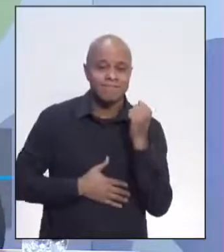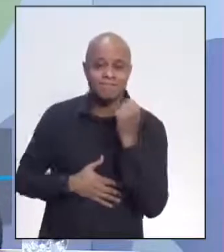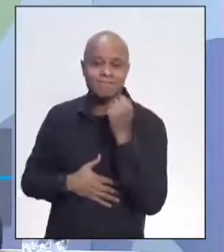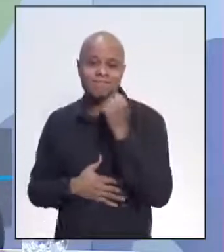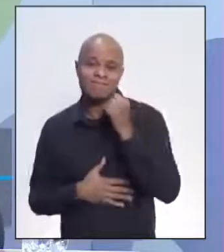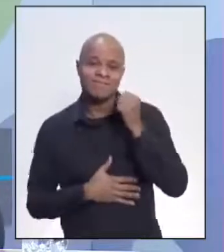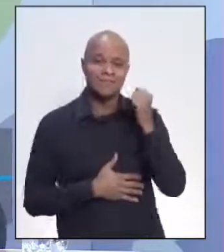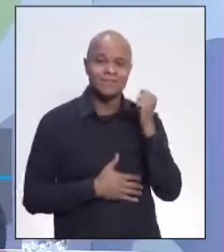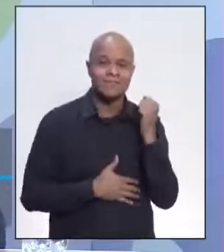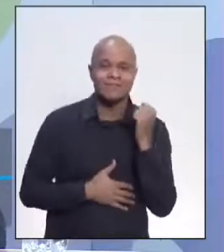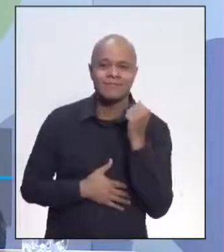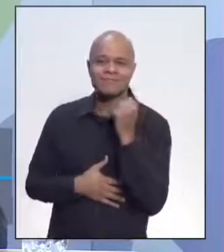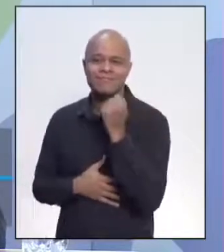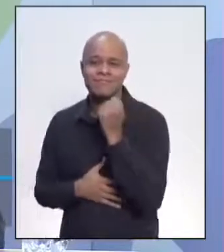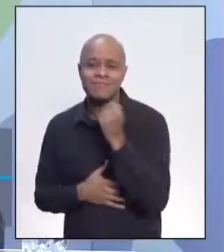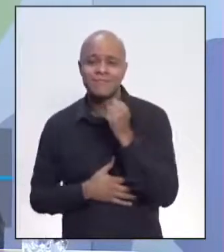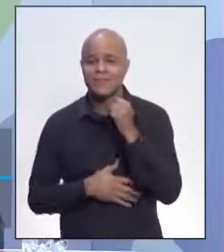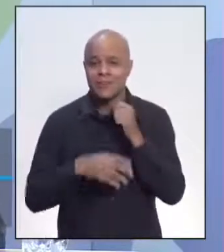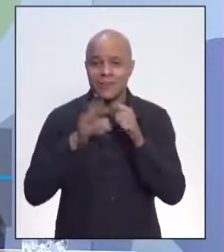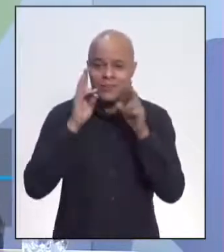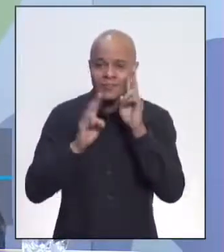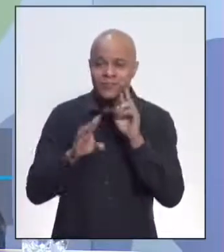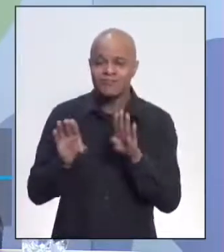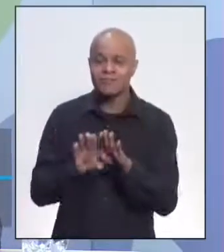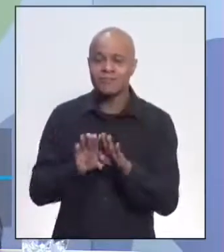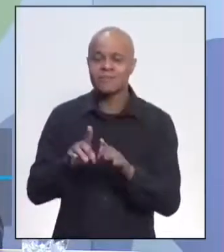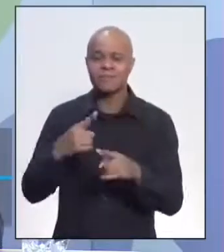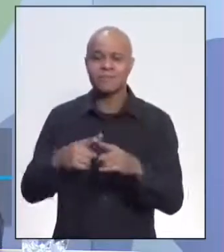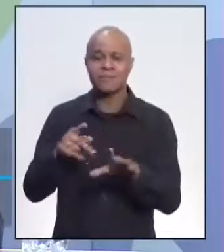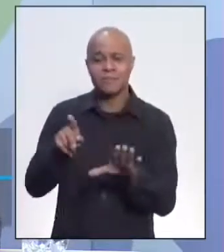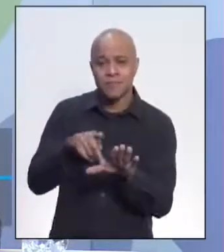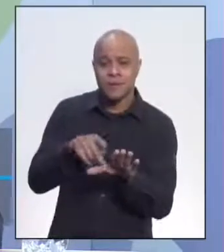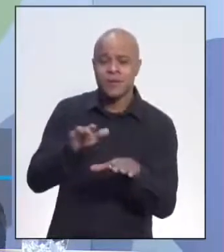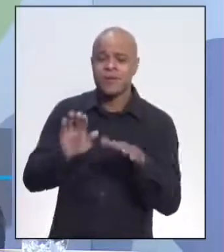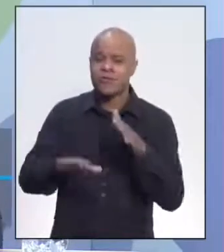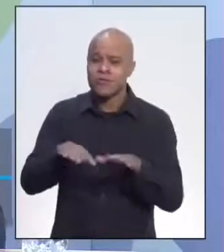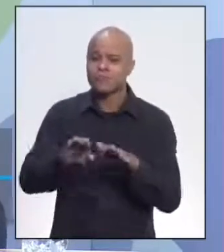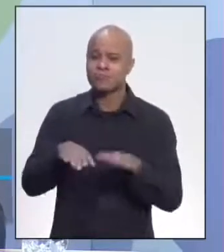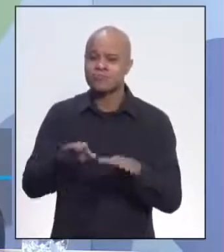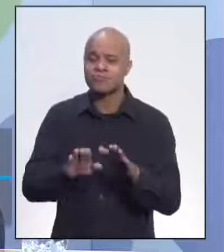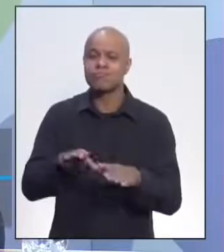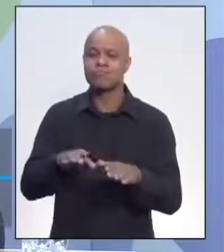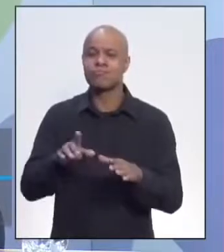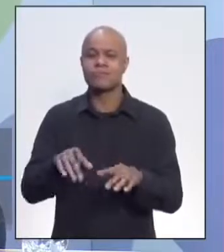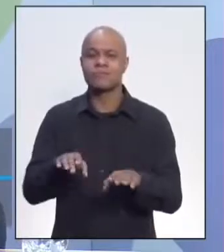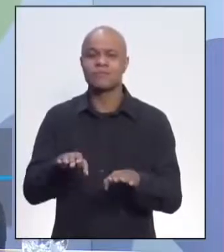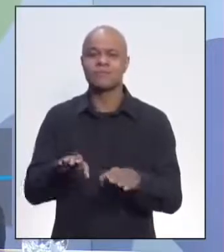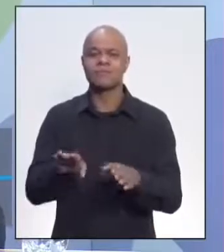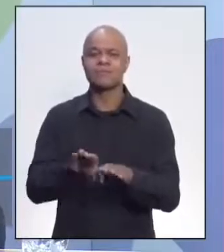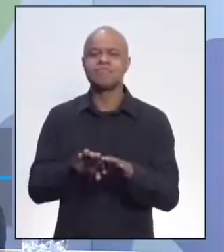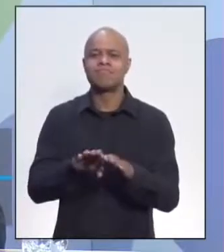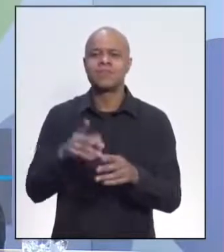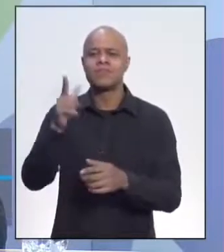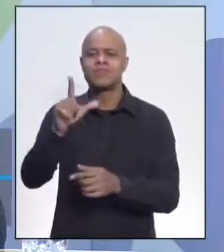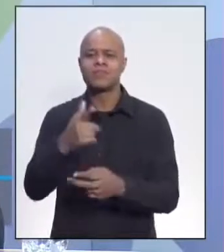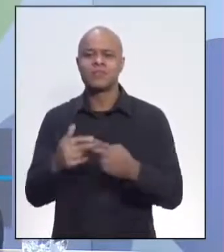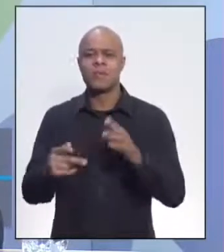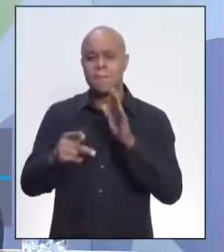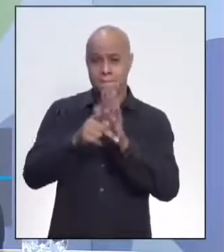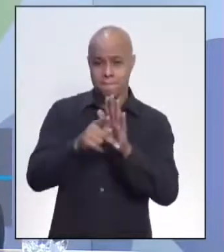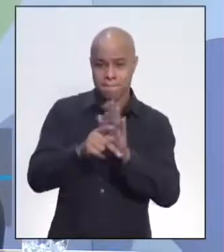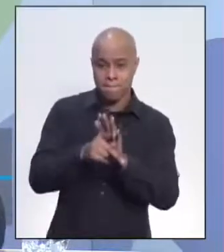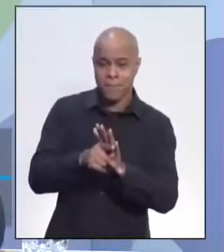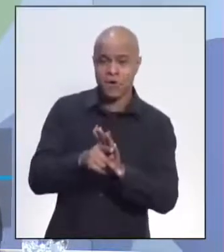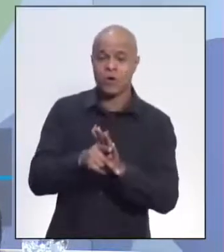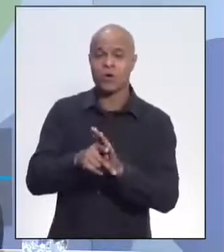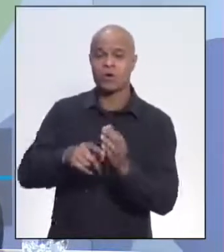da umbigada. Além, né, da batida de pés, marcando o ritmo, nós temos a questão da umbigada, que já vem, né,